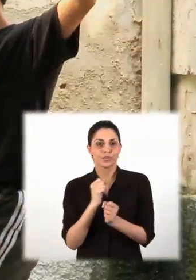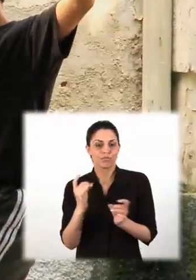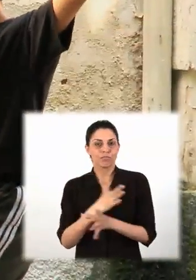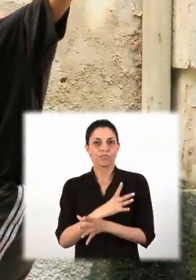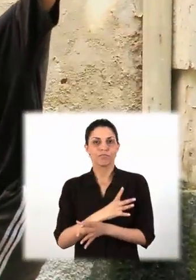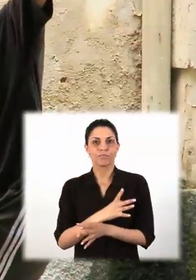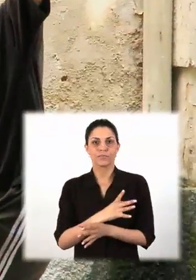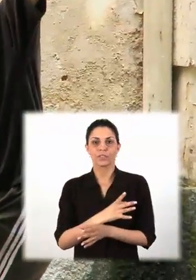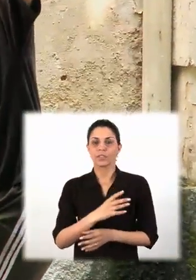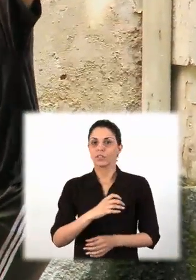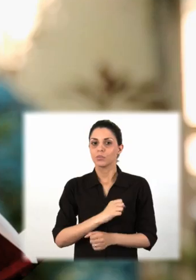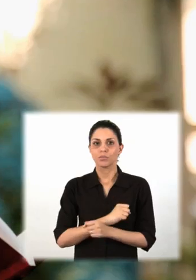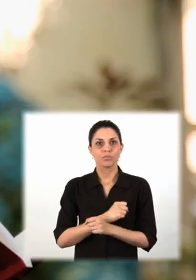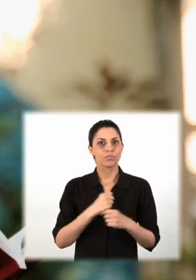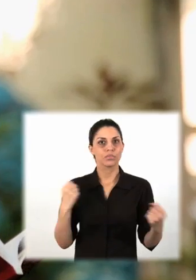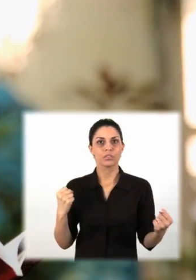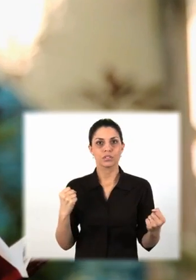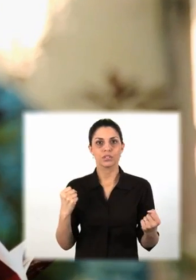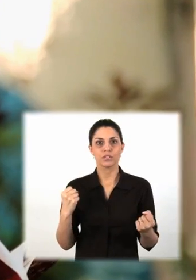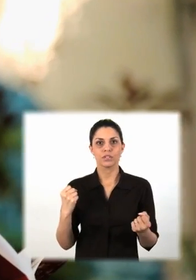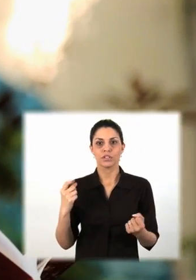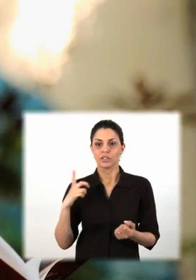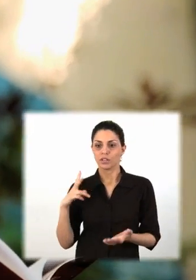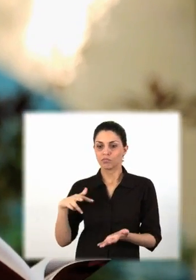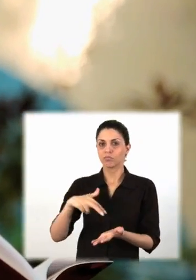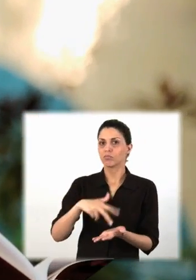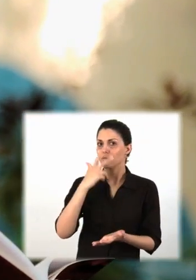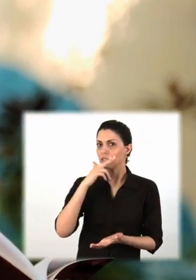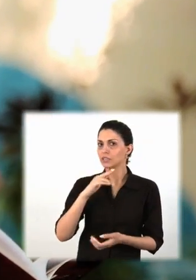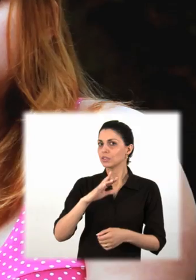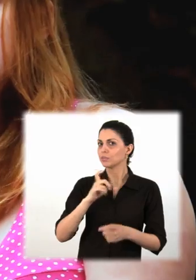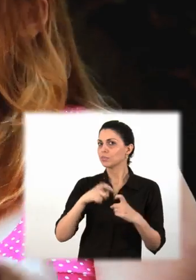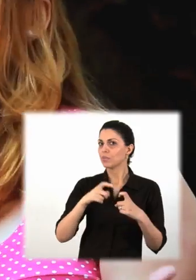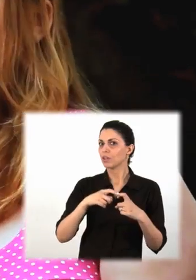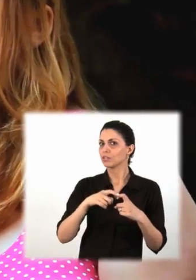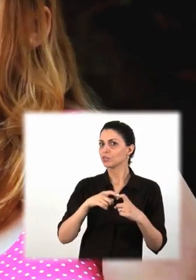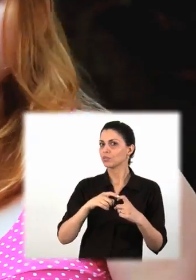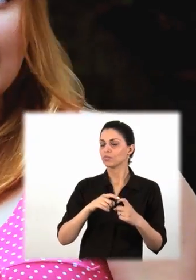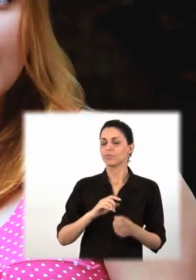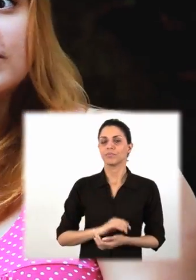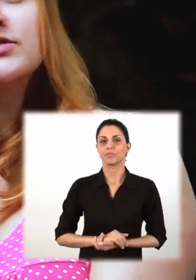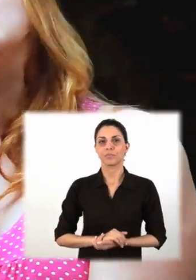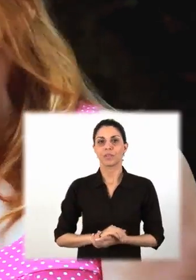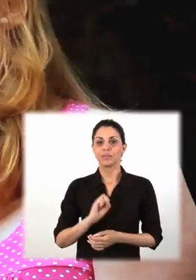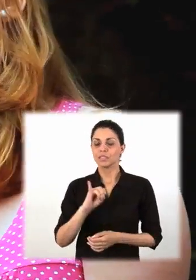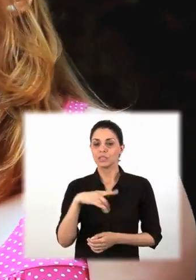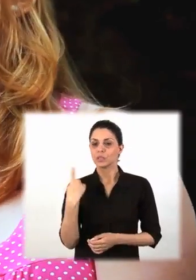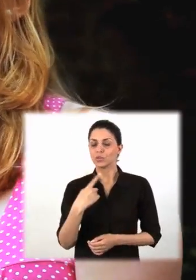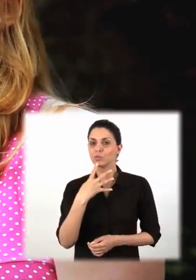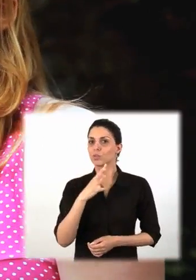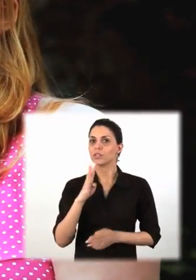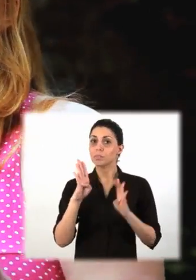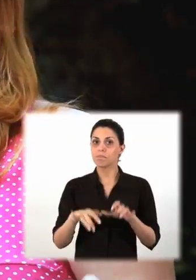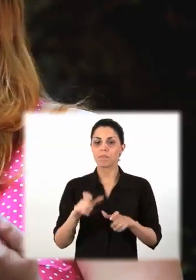completamente restabelecido. Não é possível? Baixou aqui desenganado pelos médicos? E se a gente não conhecer bem as palavras, as